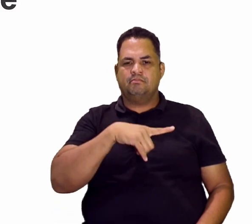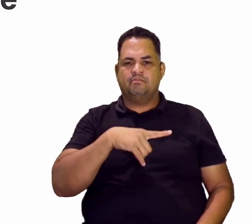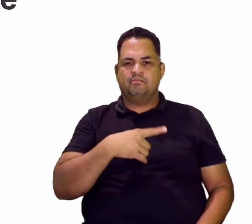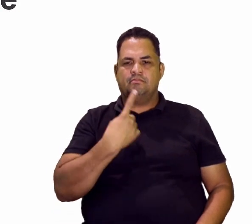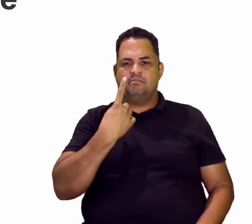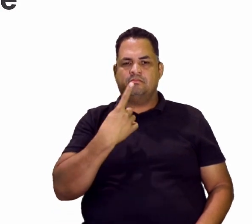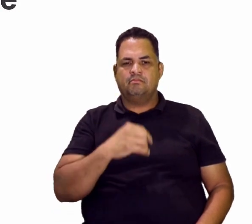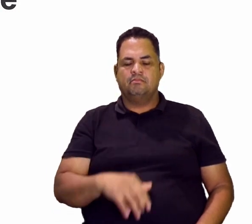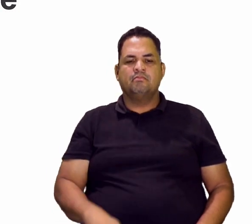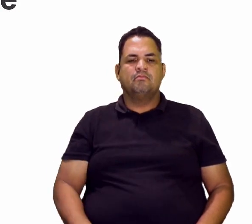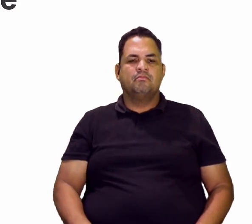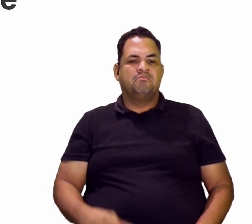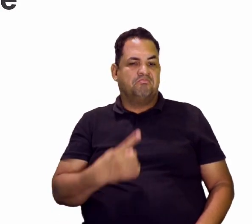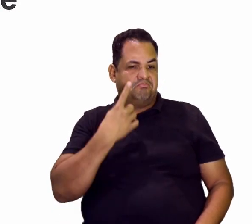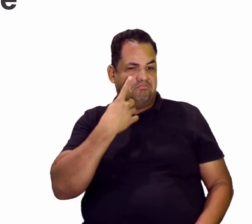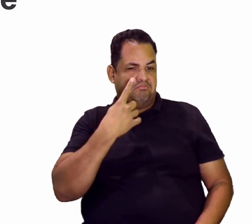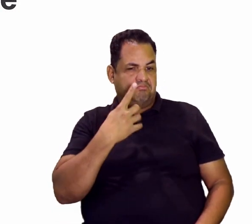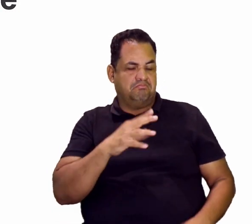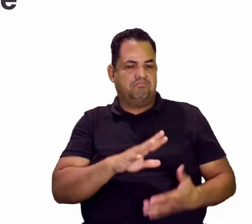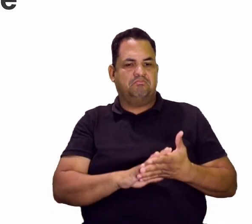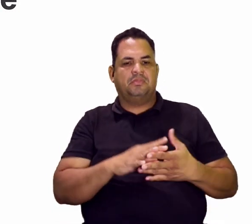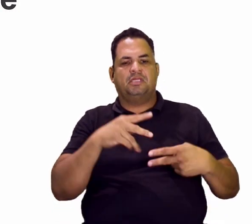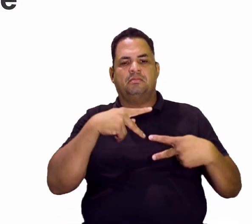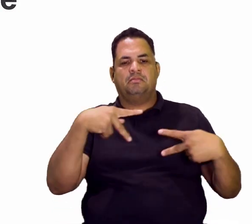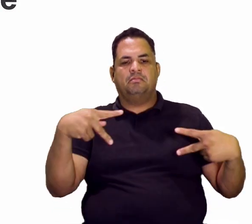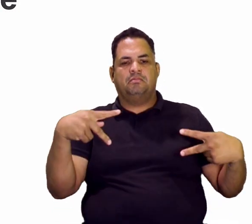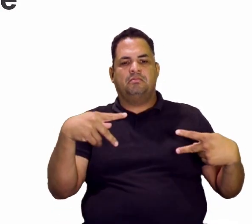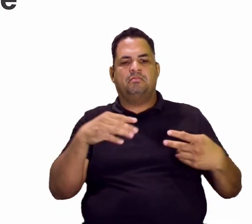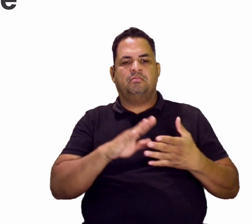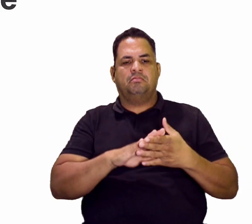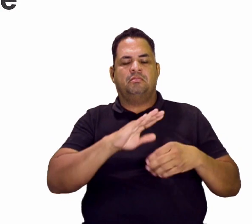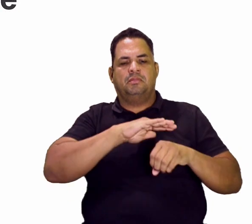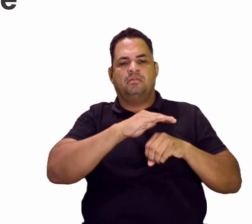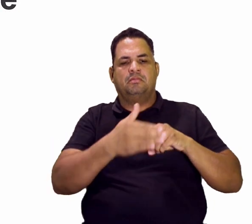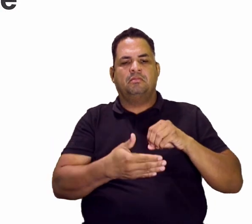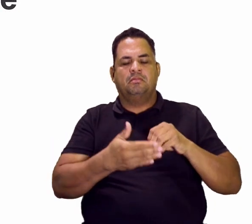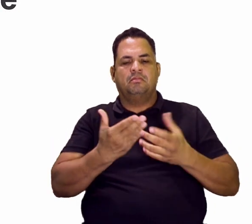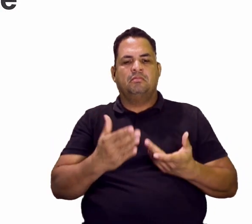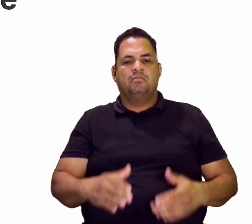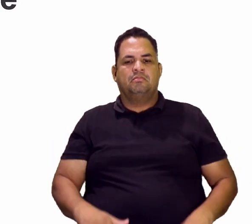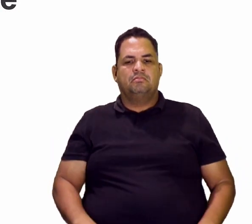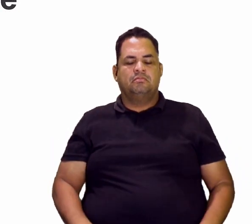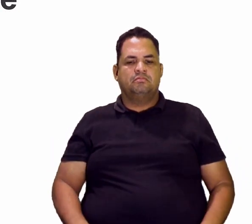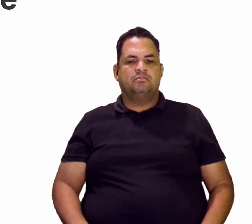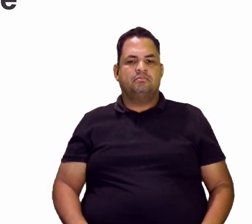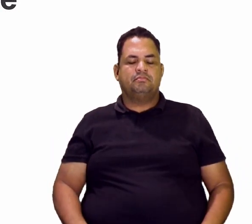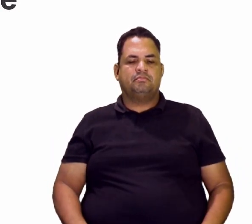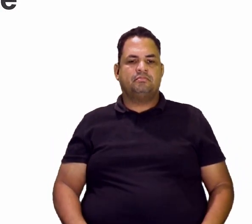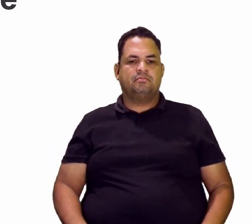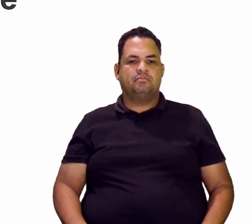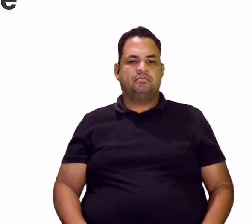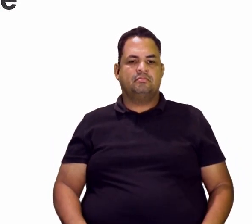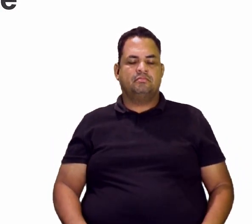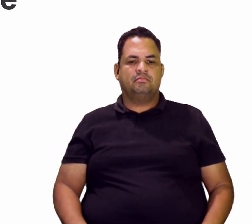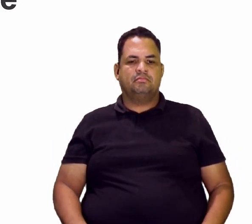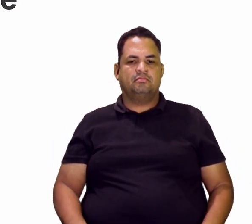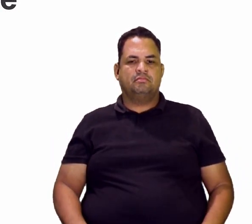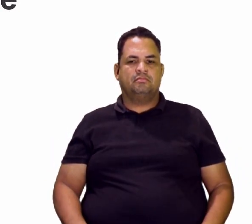consegue ver bem, né? As proteínas nas membranas, né? Ou nas cápsulas, tá? Na membrana não, né,